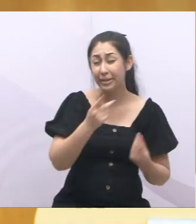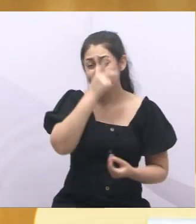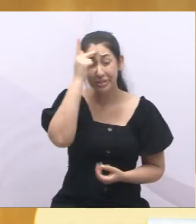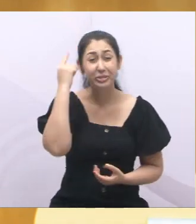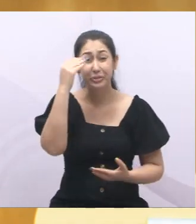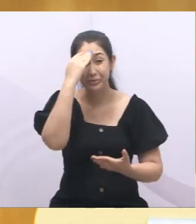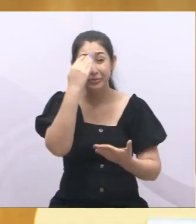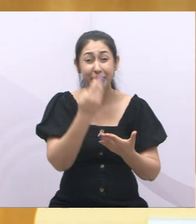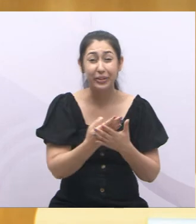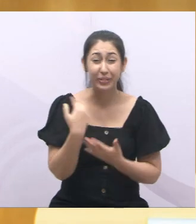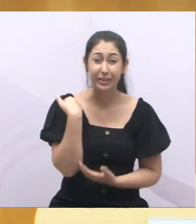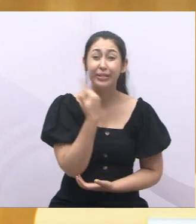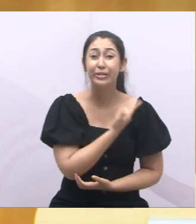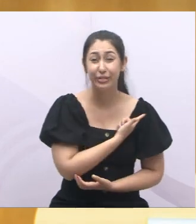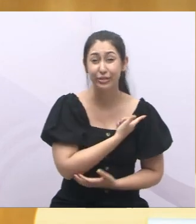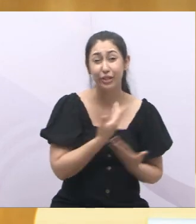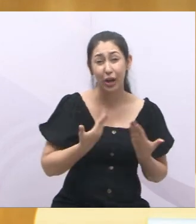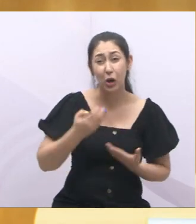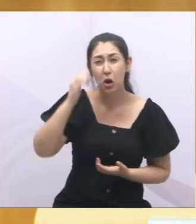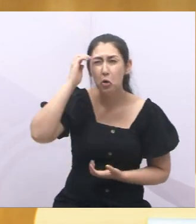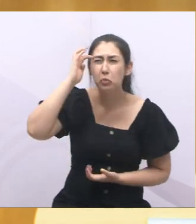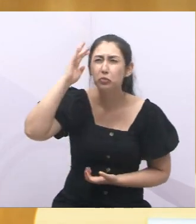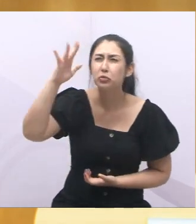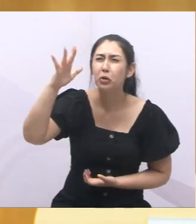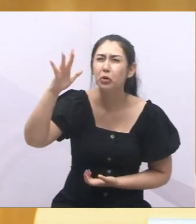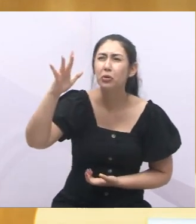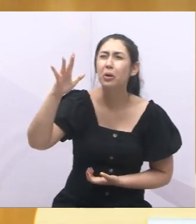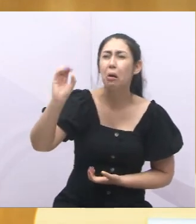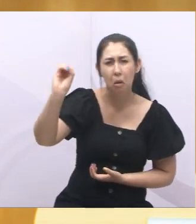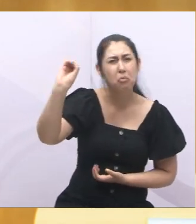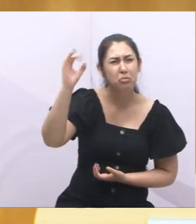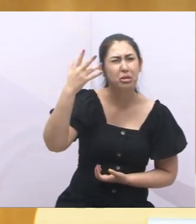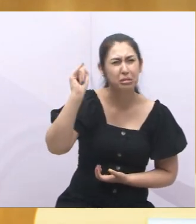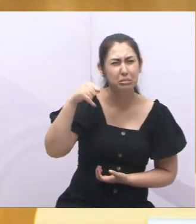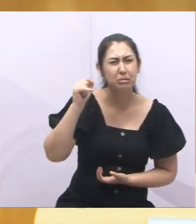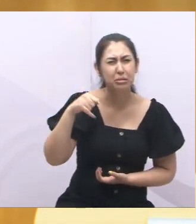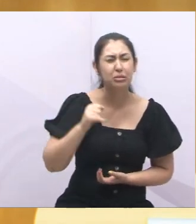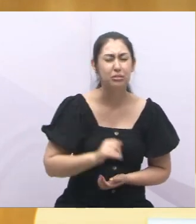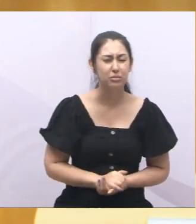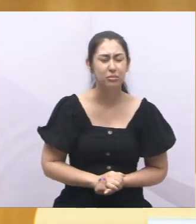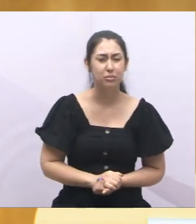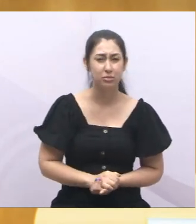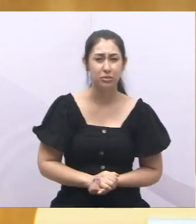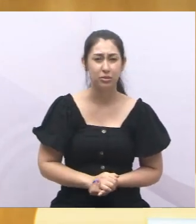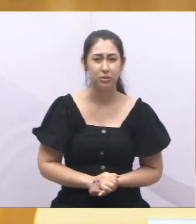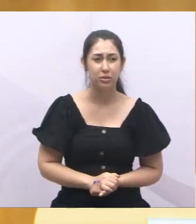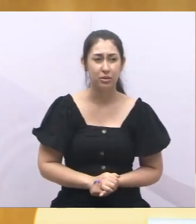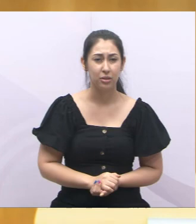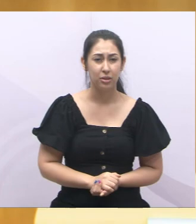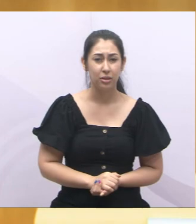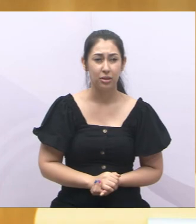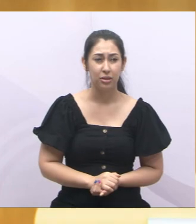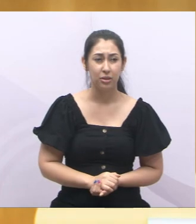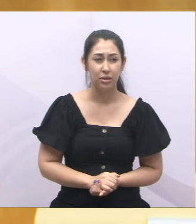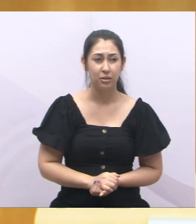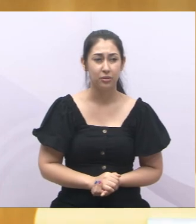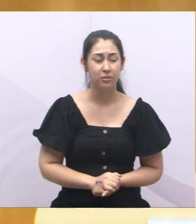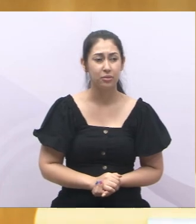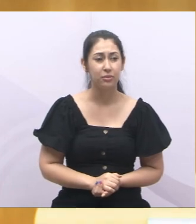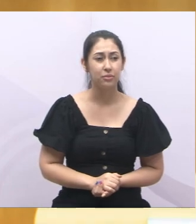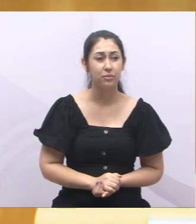nós se tornarem desesperança. Os homens, nos adverte Jacques